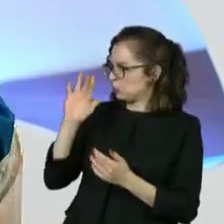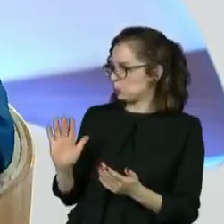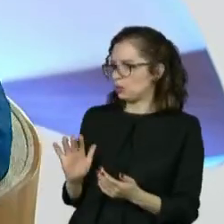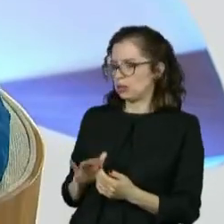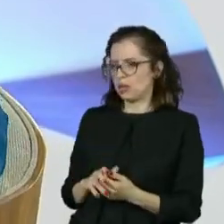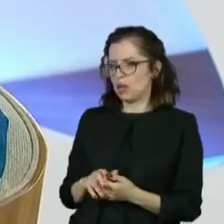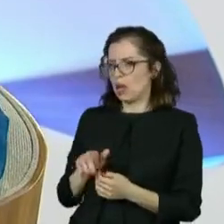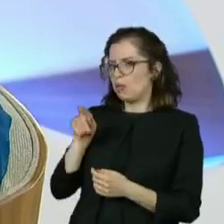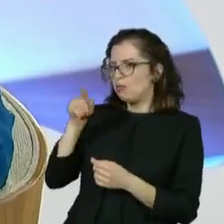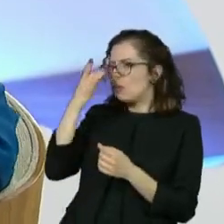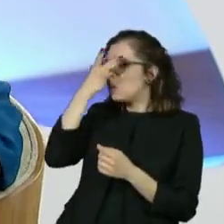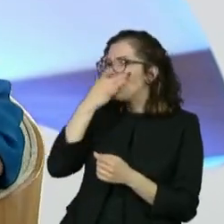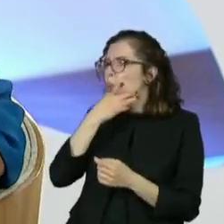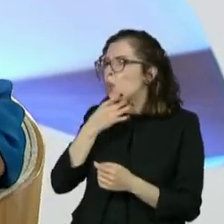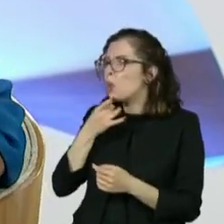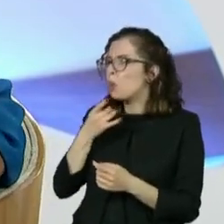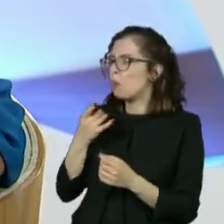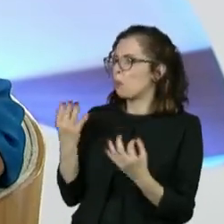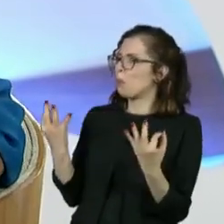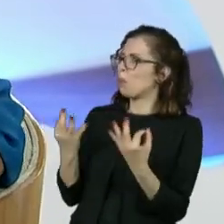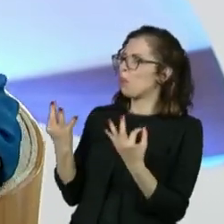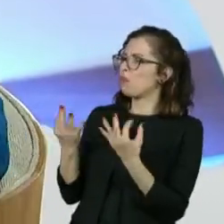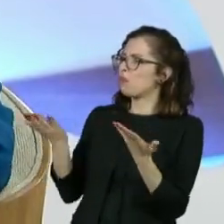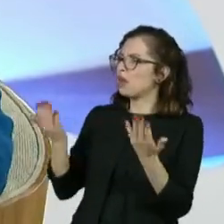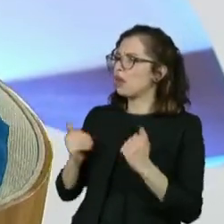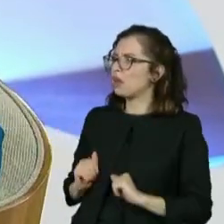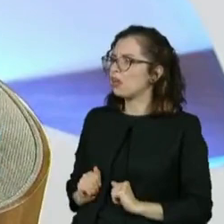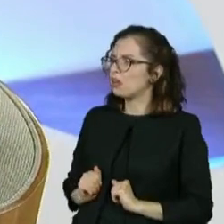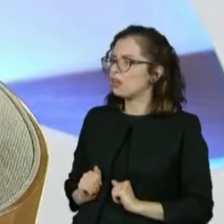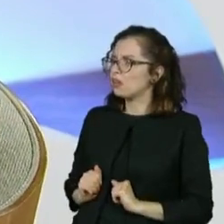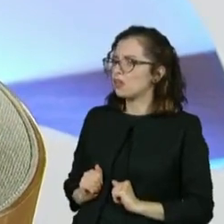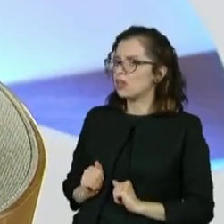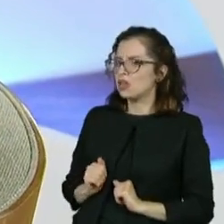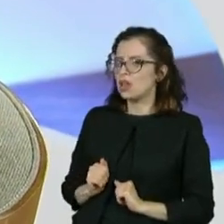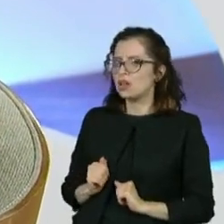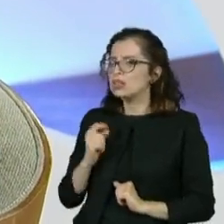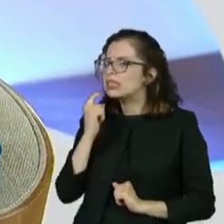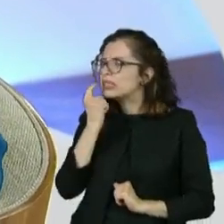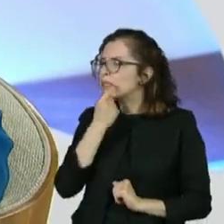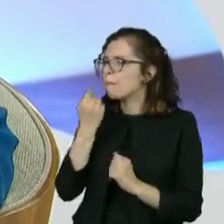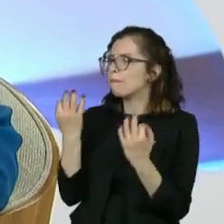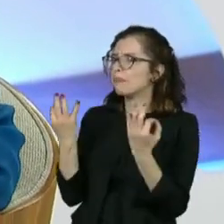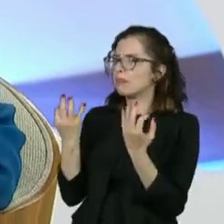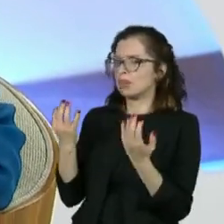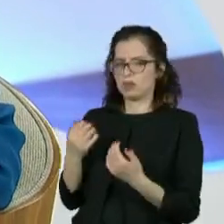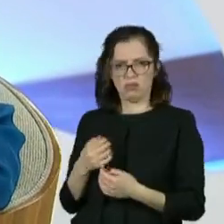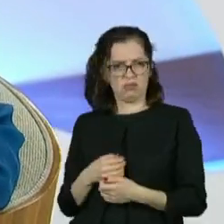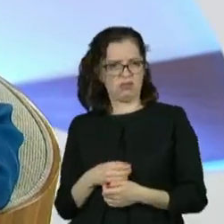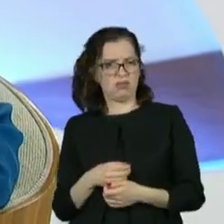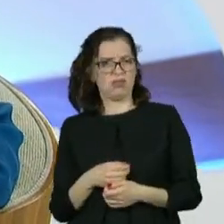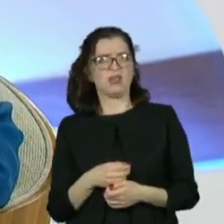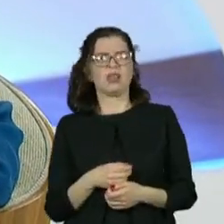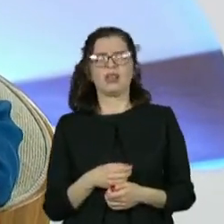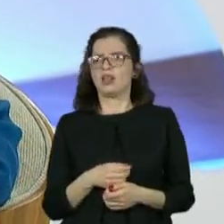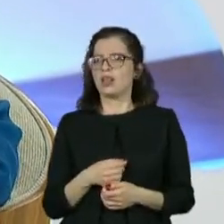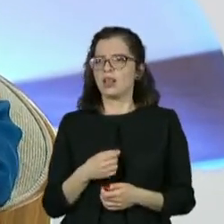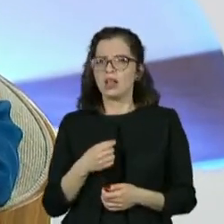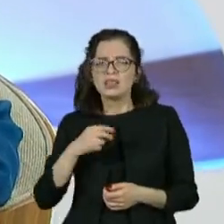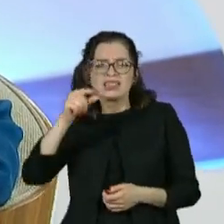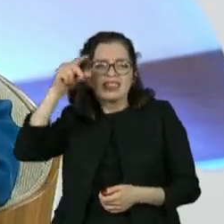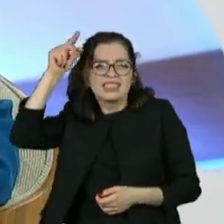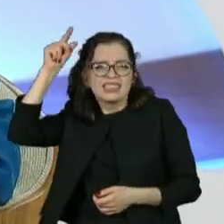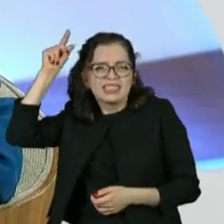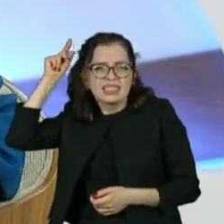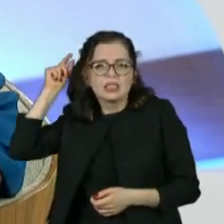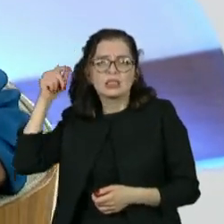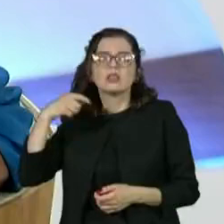Harmonização. Harmonização facial e corrigido os dentes. Eu corrigi o meu dente uma vez na minha vida inteira, porque eu era